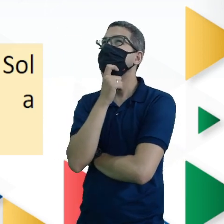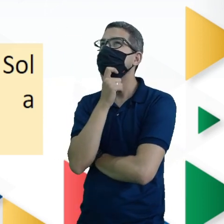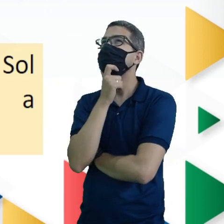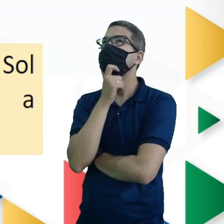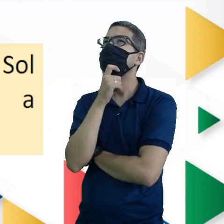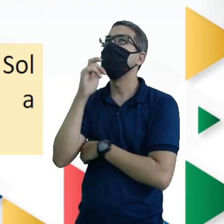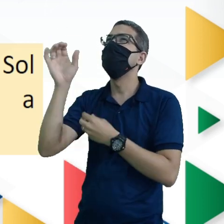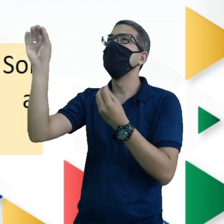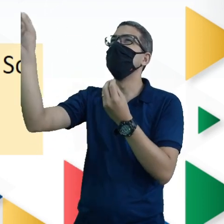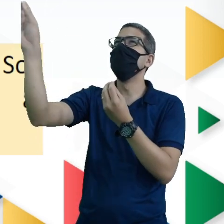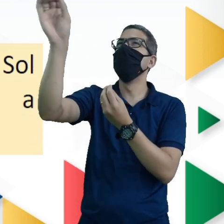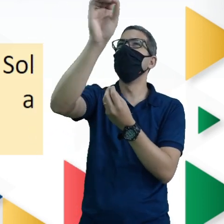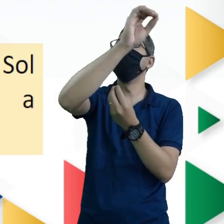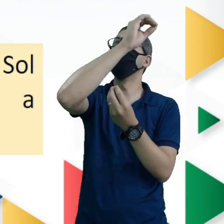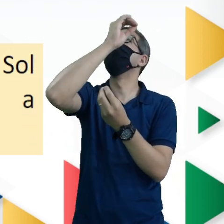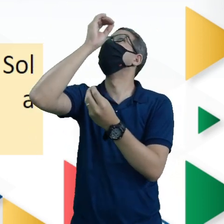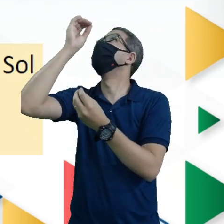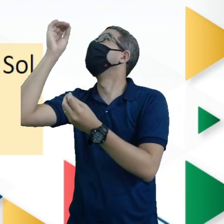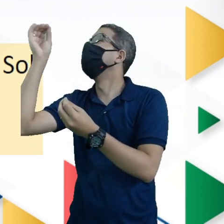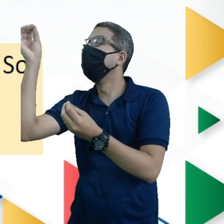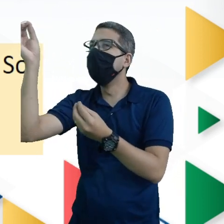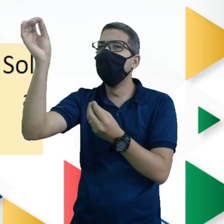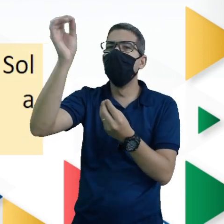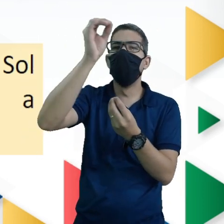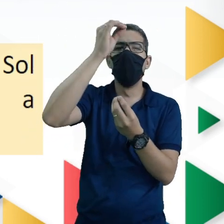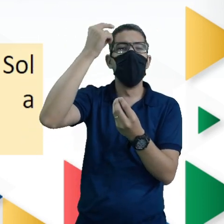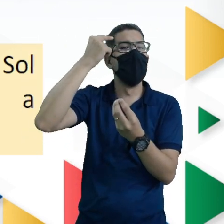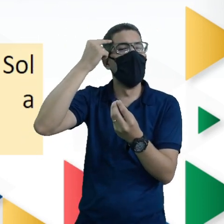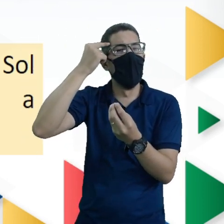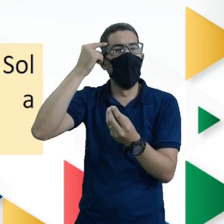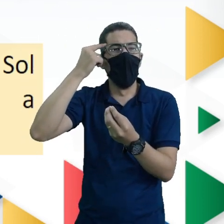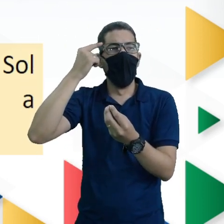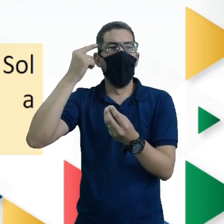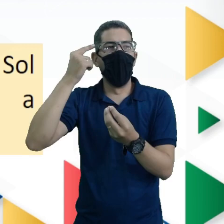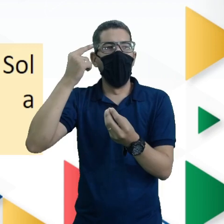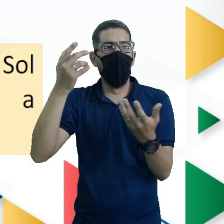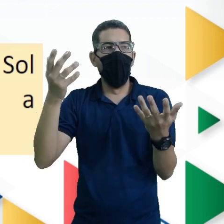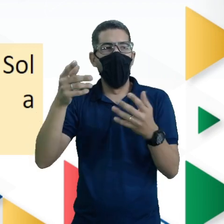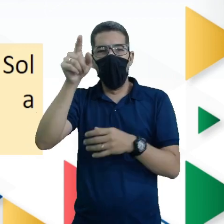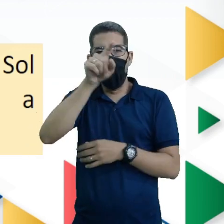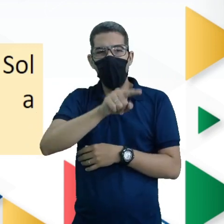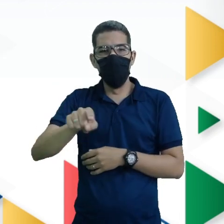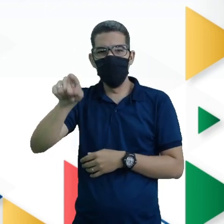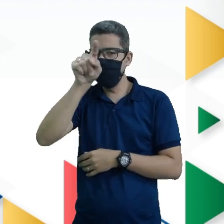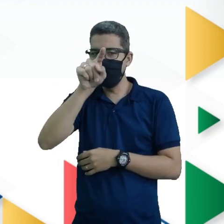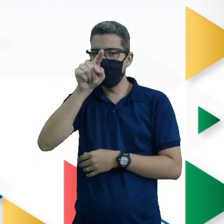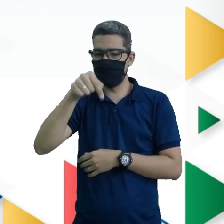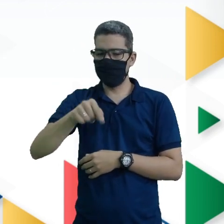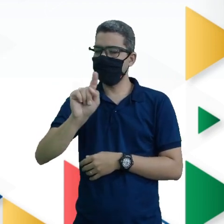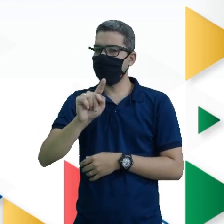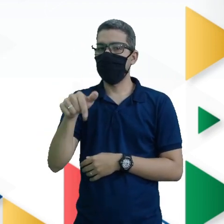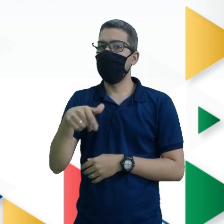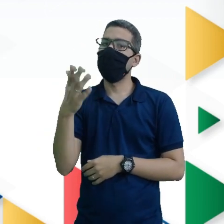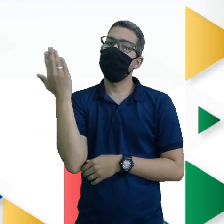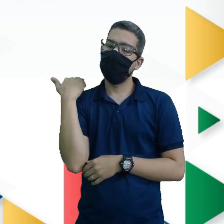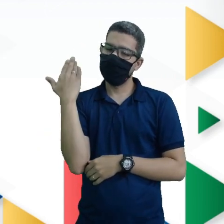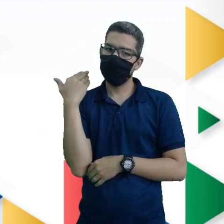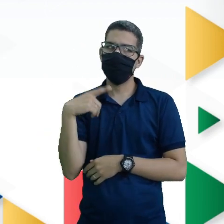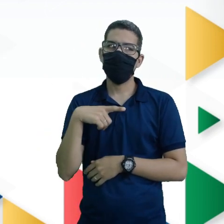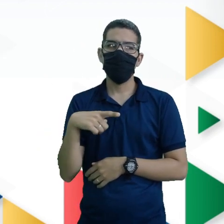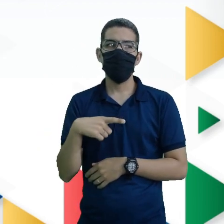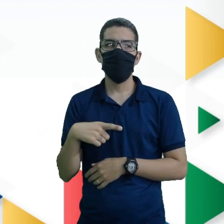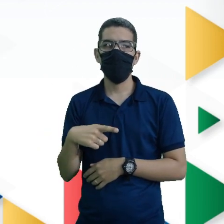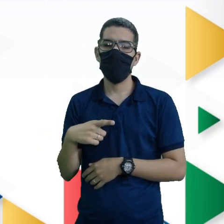sobre 360 da órbita circular. Sabemos que não é circular hoje, mas para eles eram assim. Isso foi interessante. Tá aí o